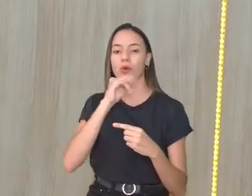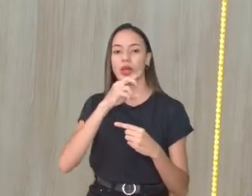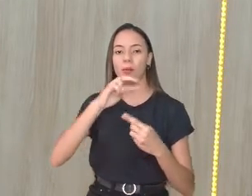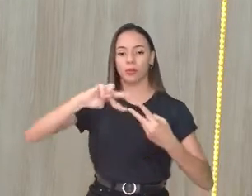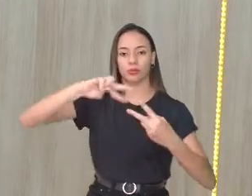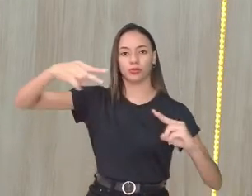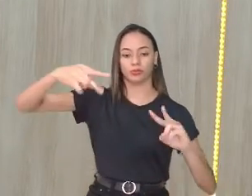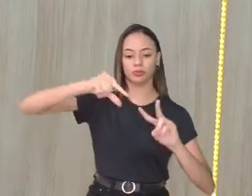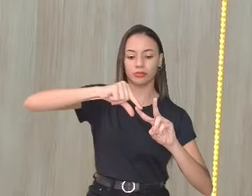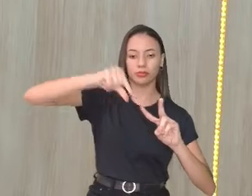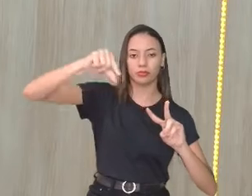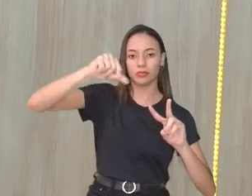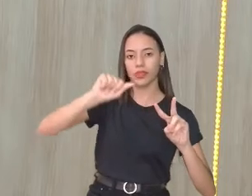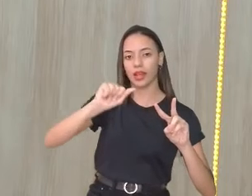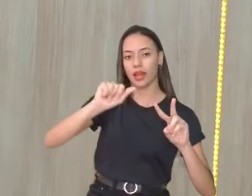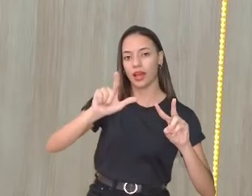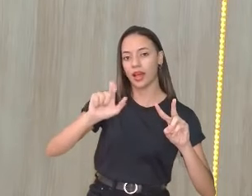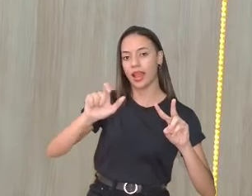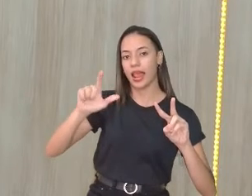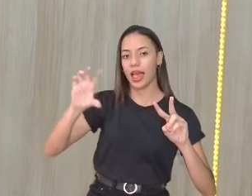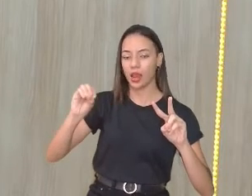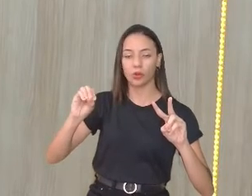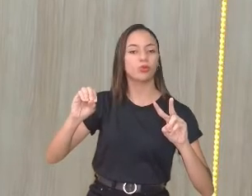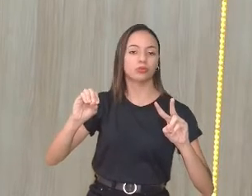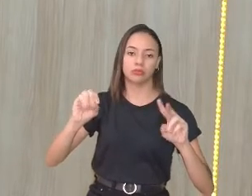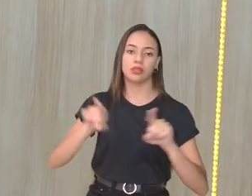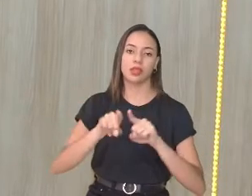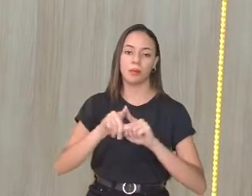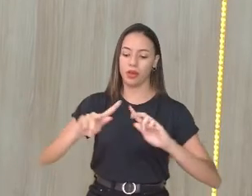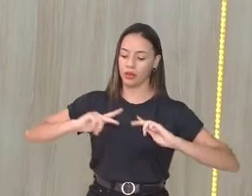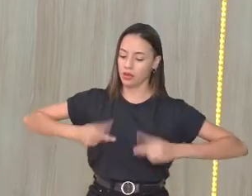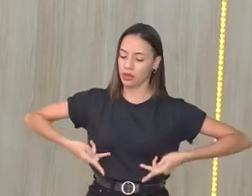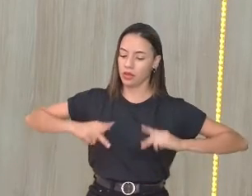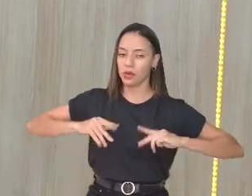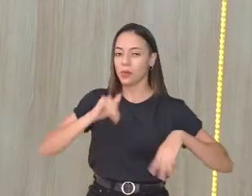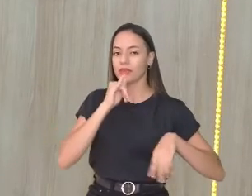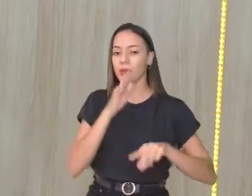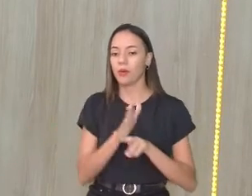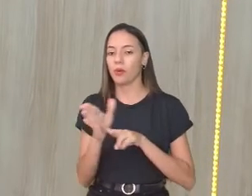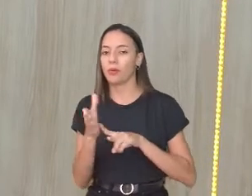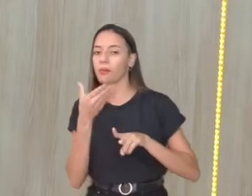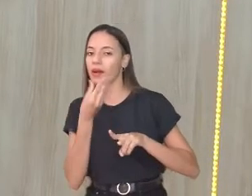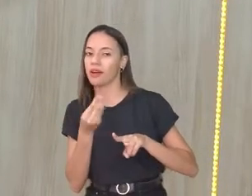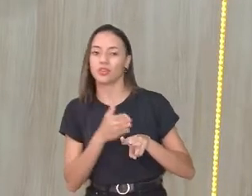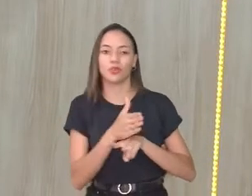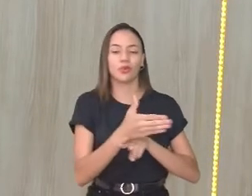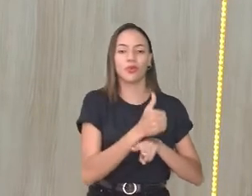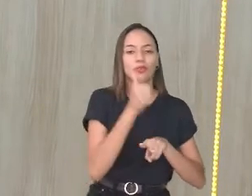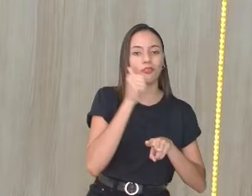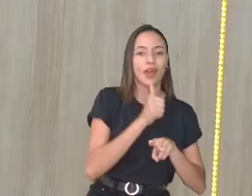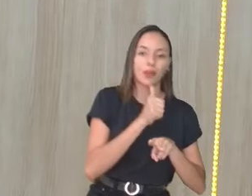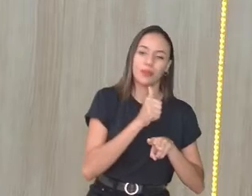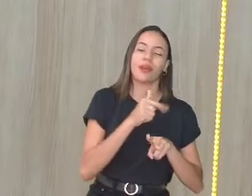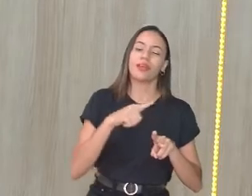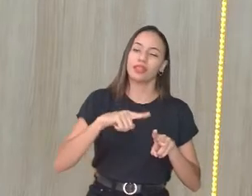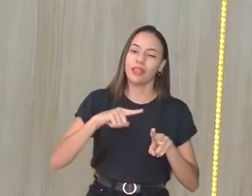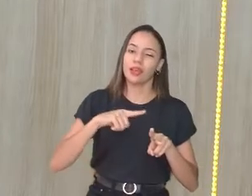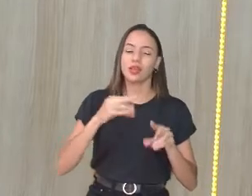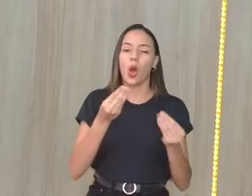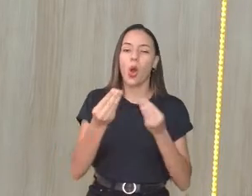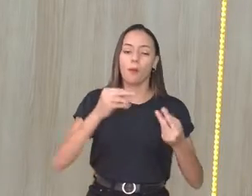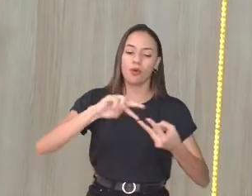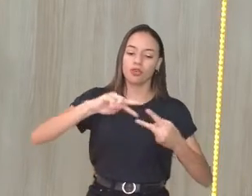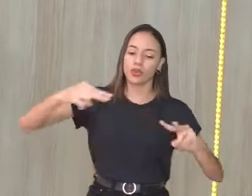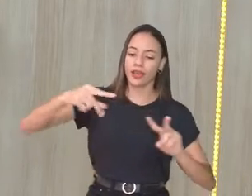né? No caso dos seres vivos, né? Dos seres humanos, um vem do macho, outro vem da fêmea. Tem aquela coisa toda, né? Como é que esses